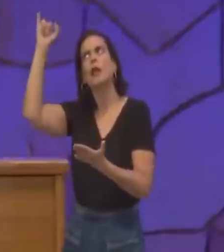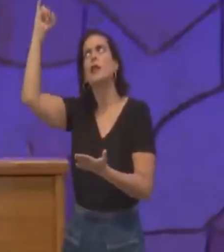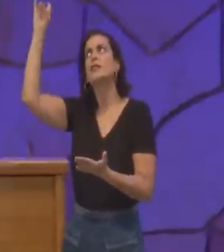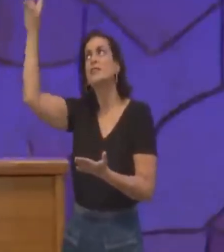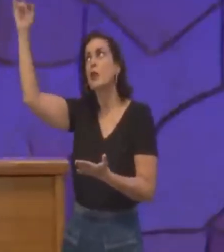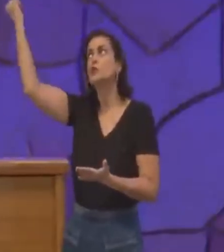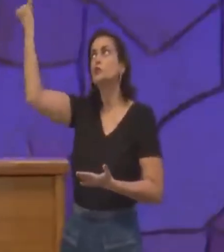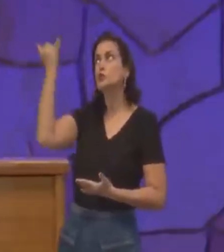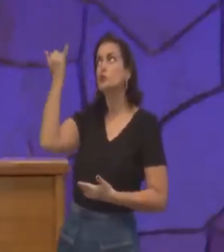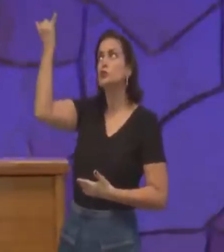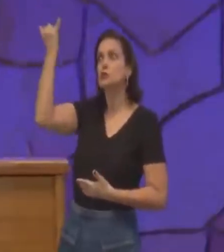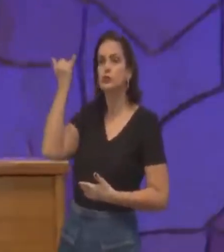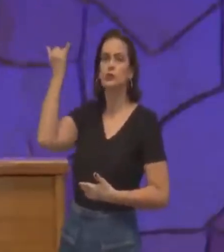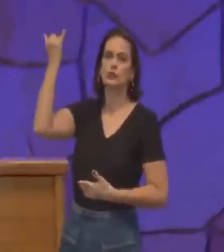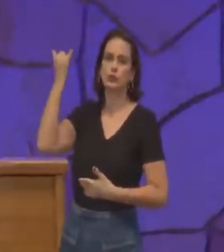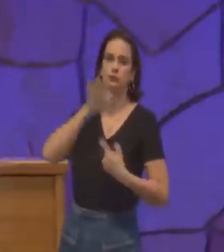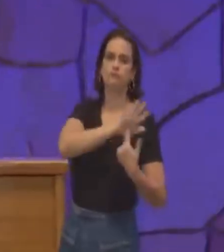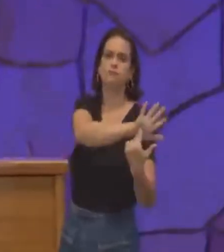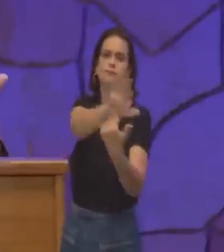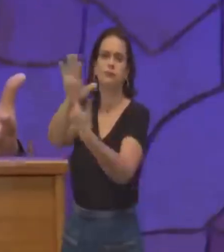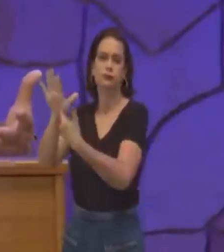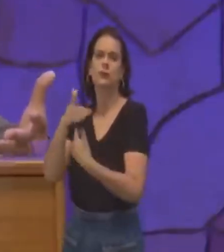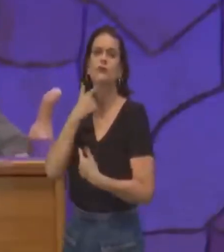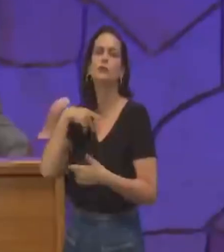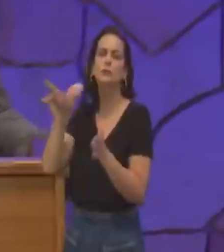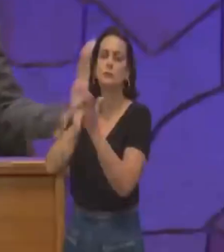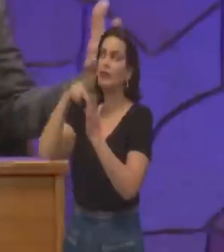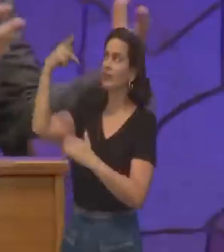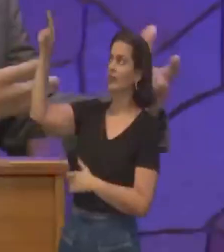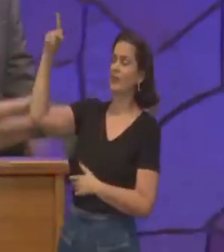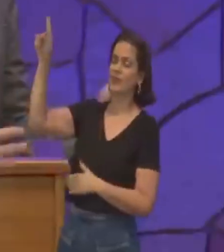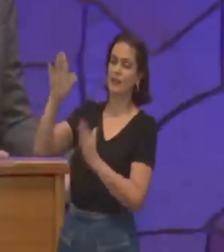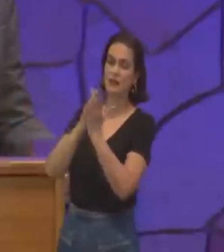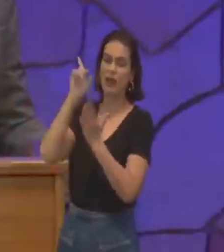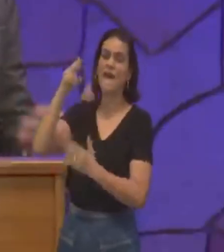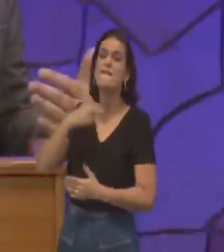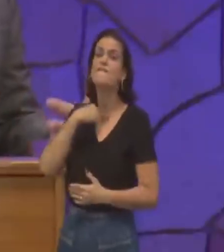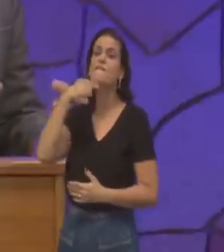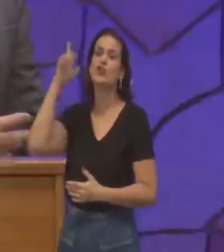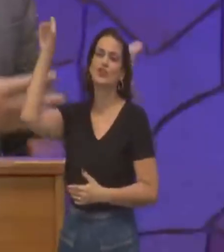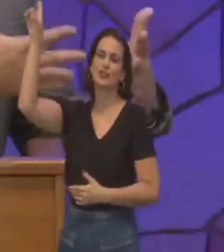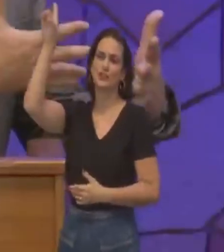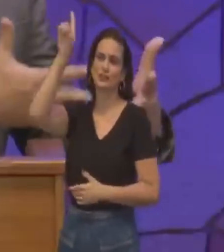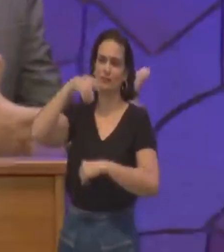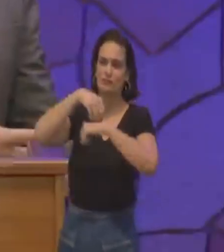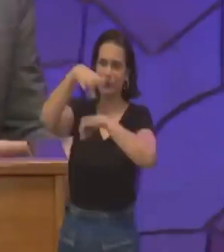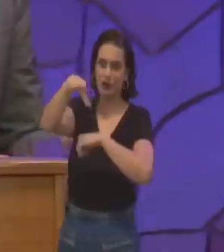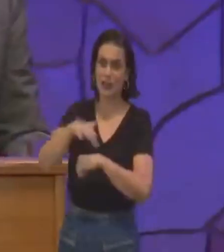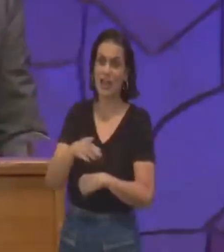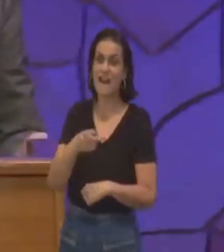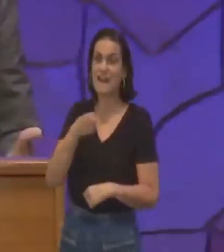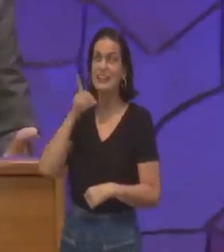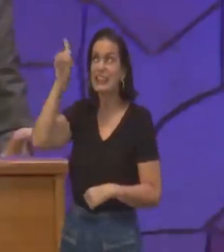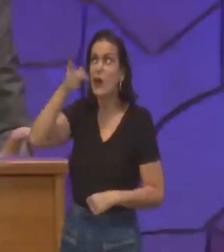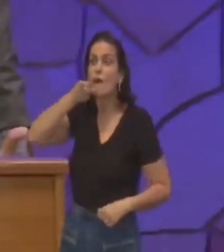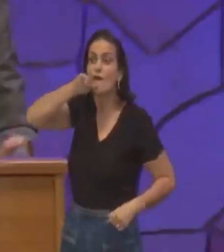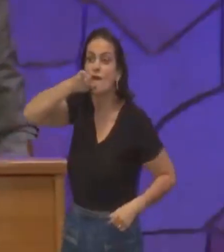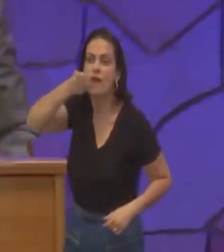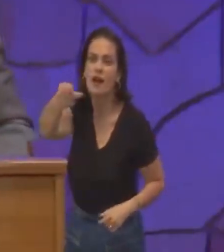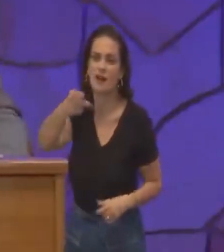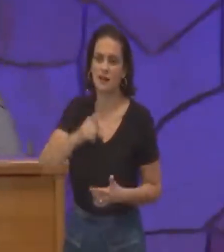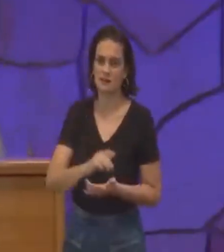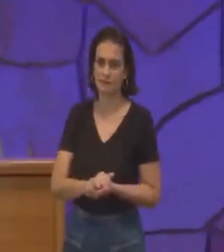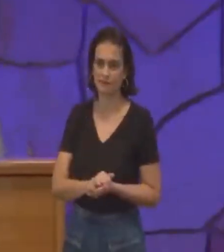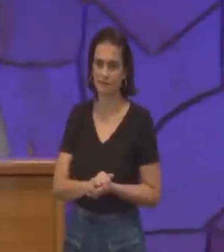revelação. A Bíblia é um livro que é a voz de Deus, e disse Deus.